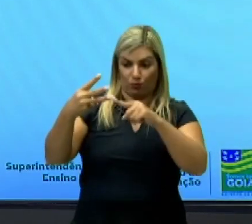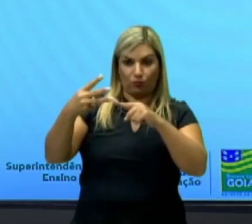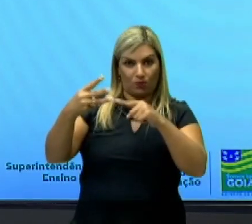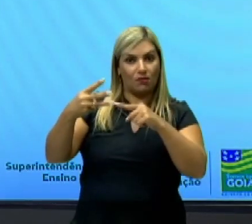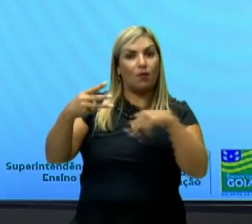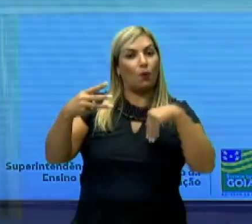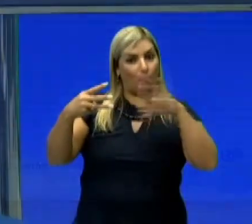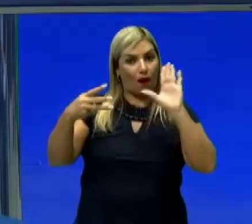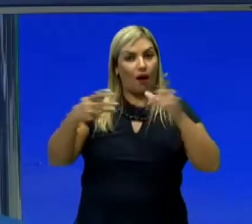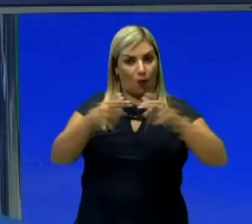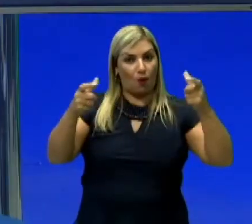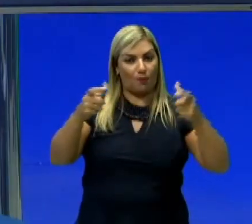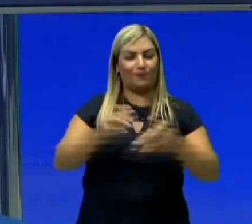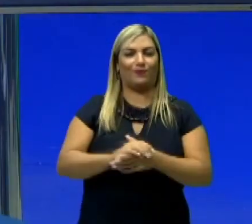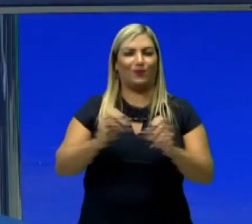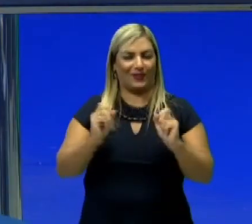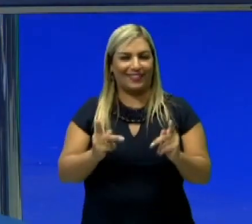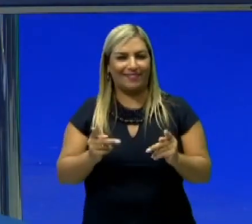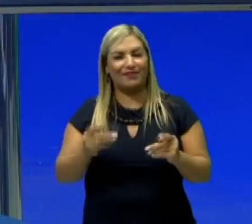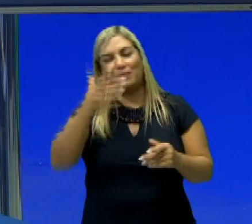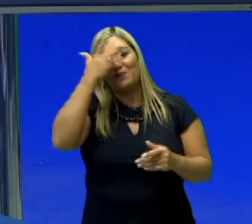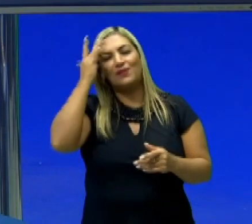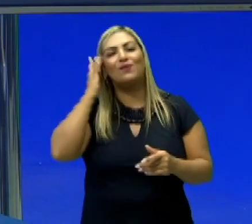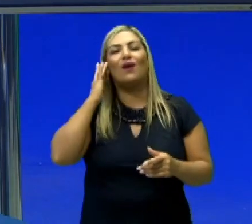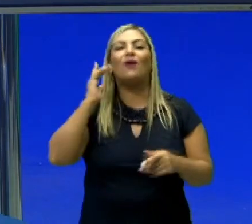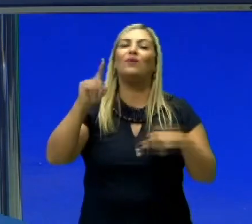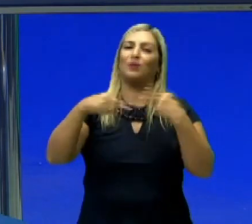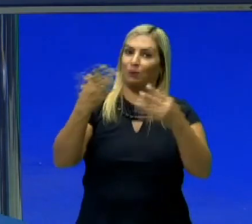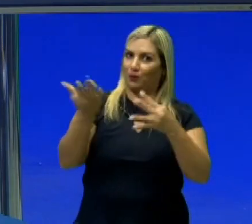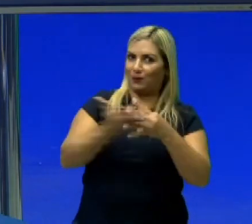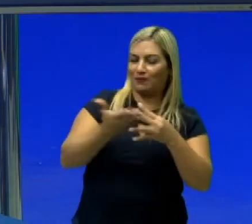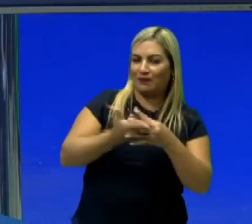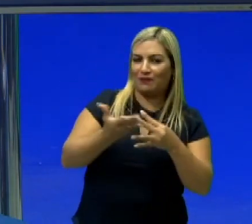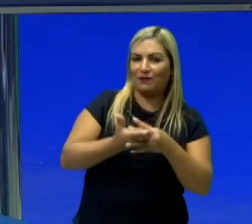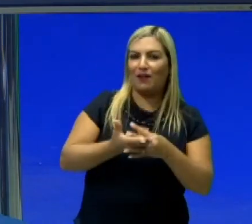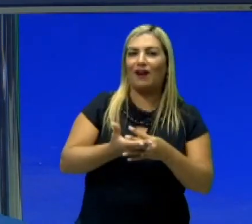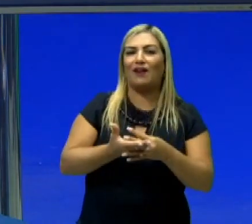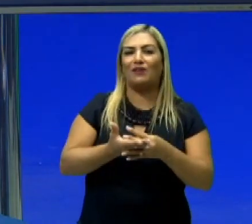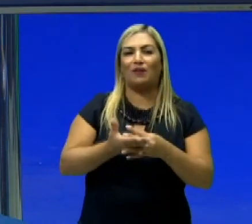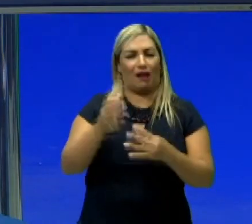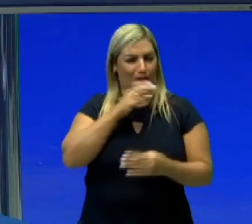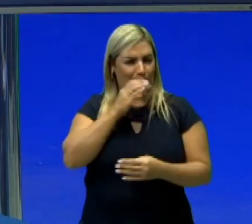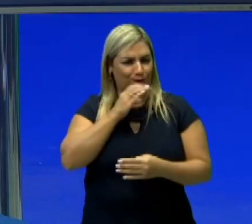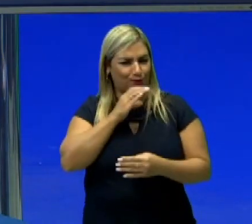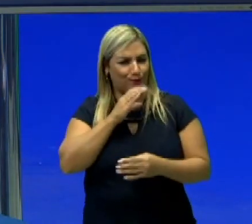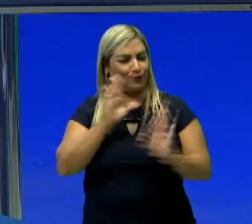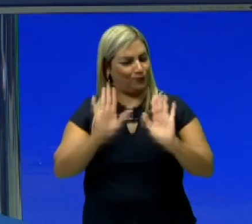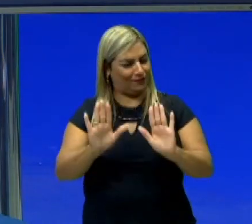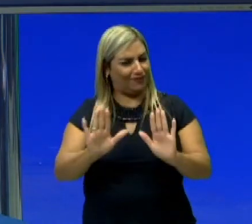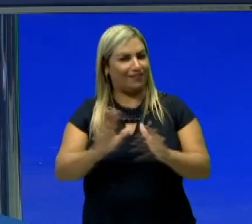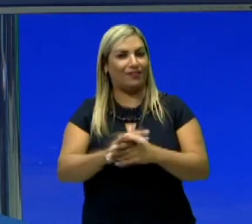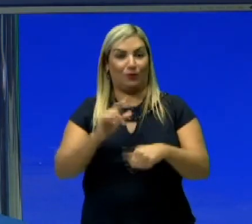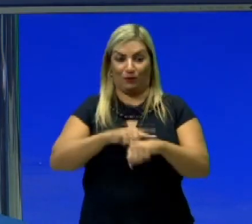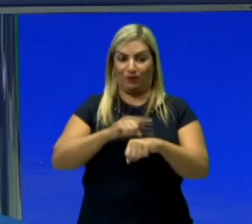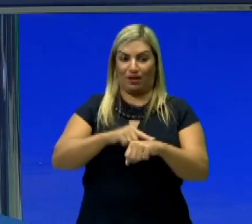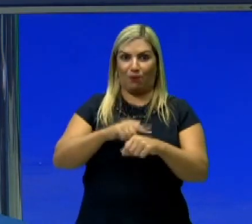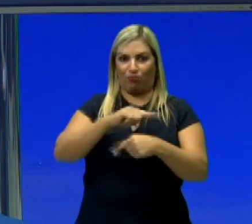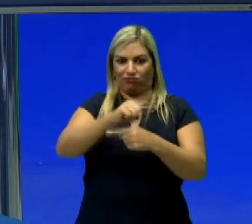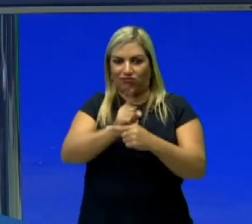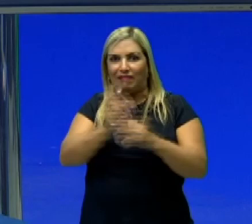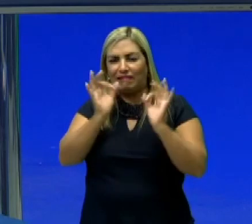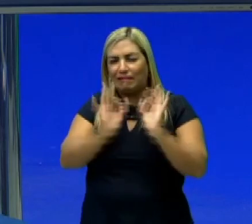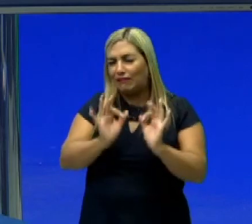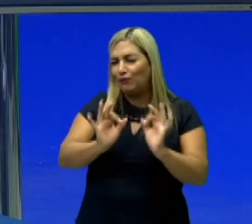item. Fechou? Galerinha, então, logo após o intervalo, rapidinho, cara, nosso tempo aqui é